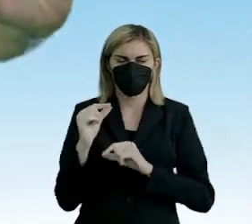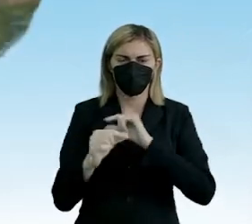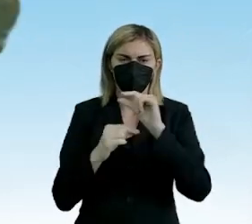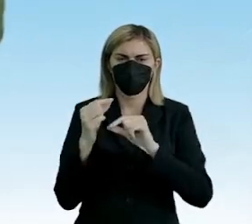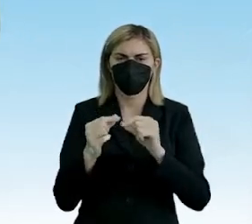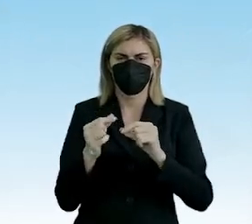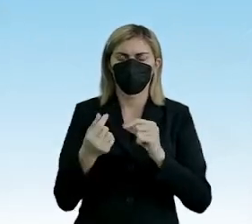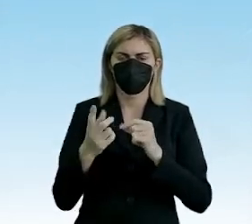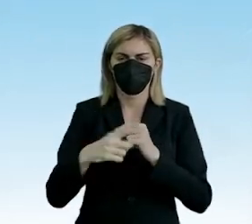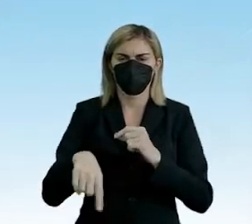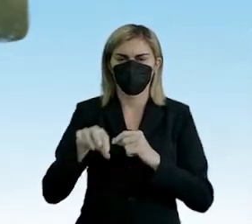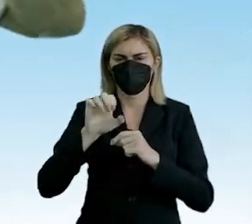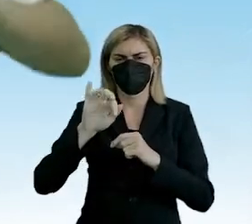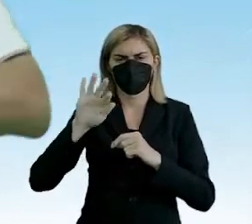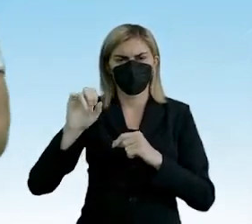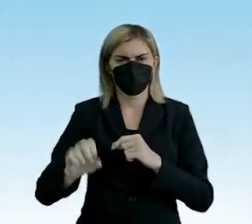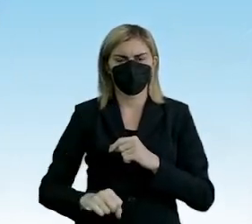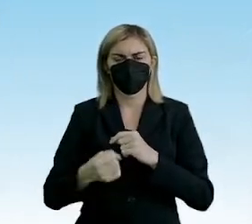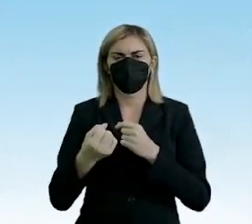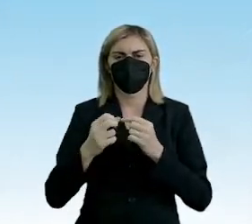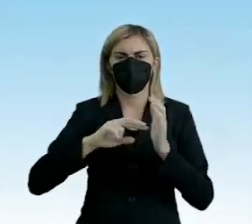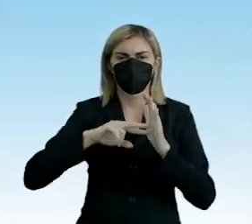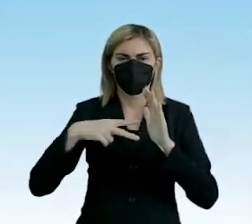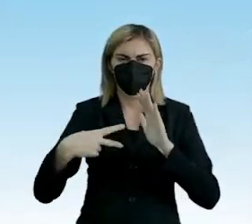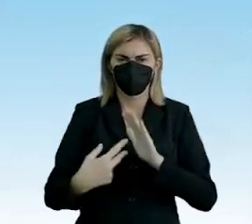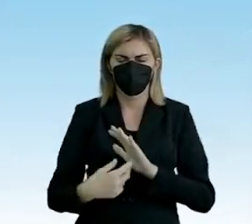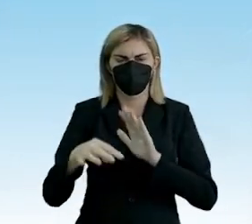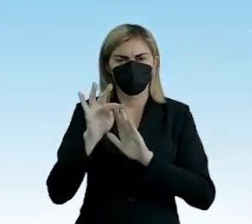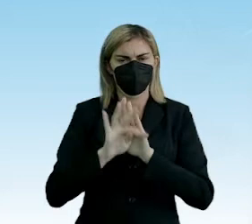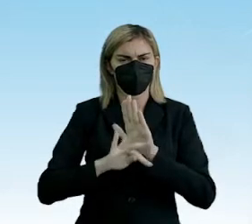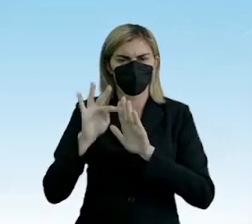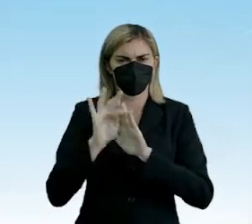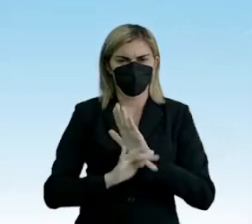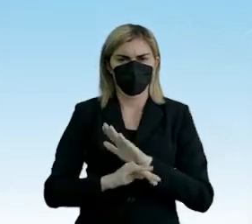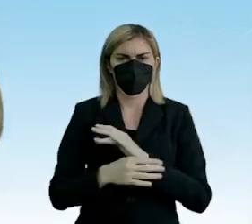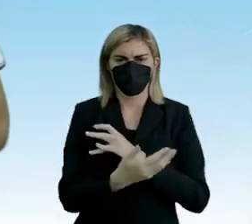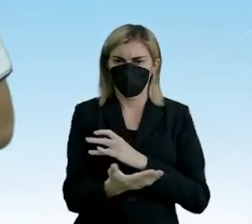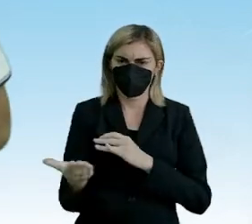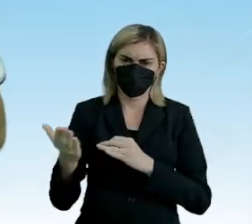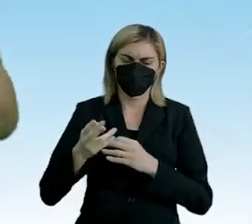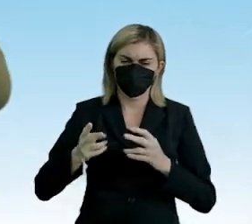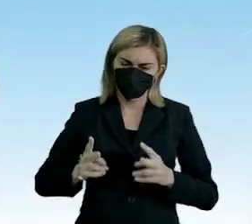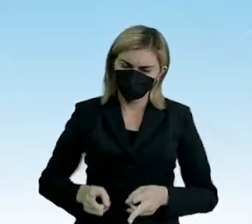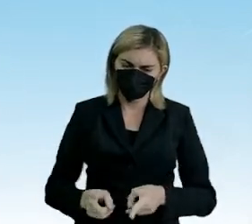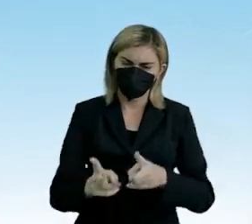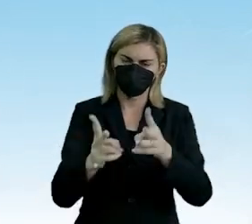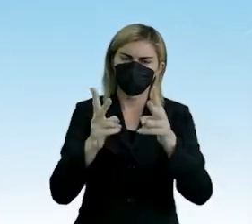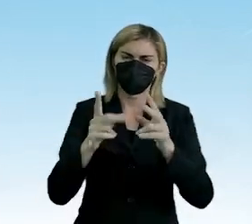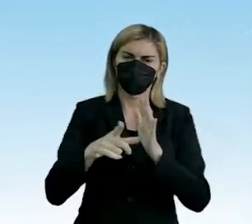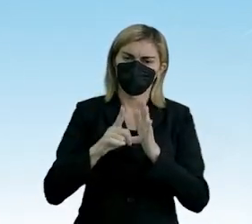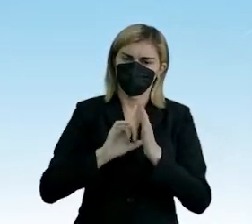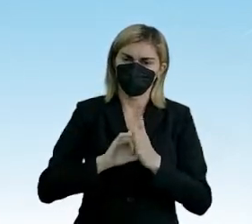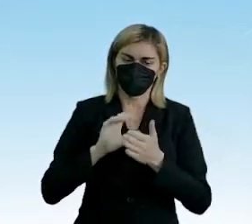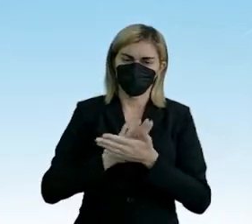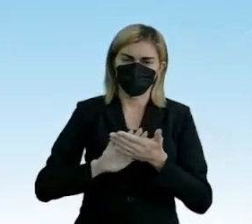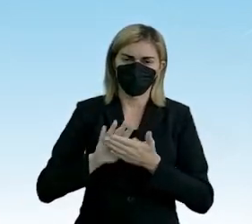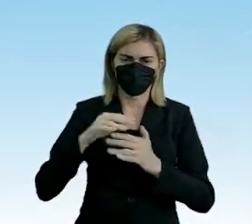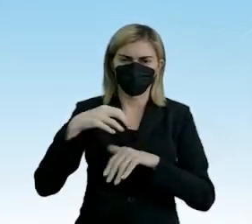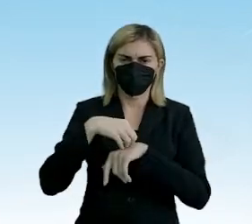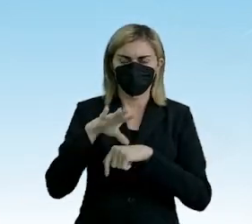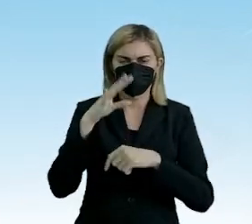sobre a questão dos efeitos de sentido no texto. É isso aí, e vamos caminhar. Antes de mais nada, trago